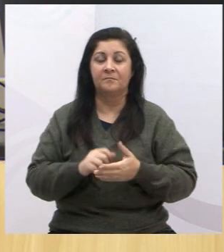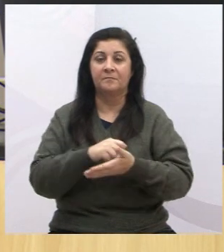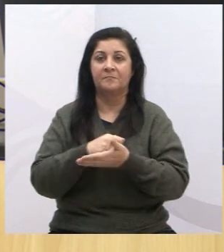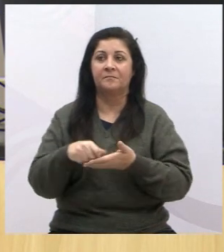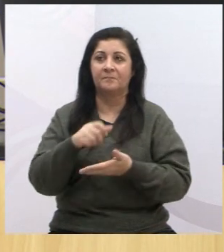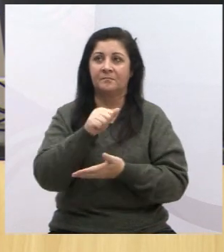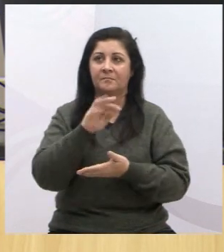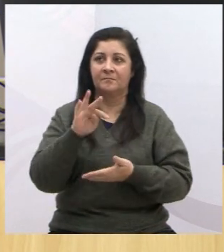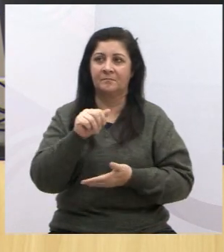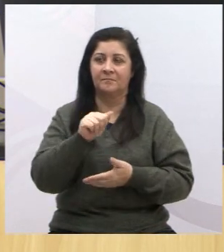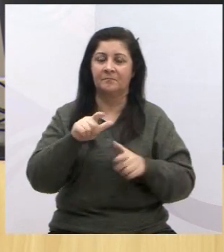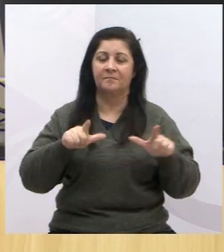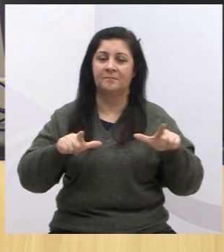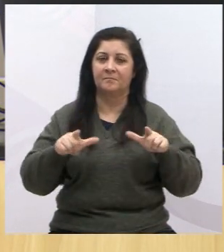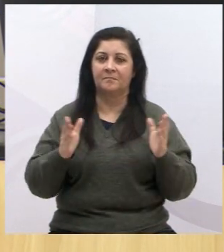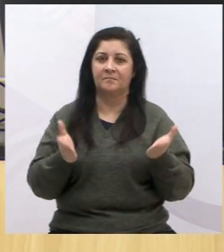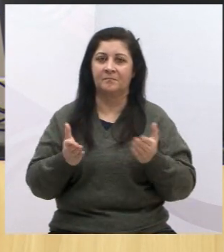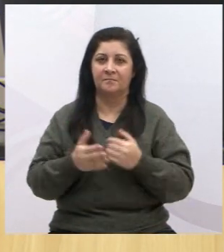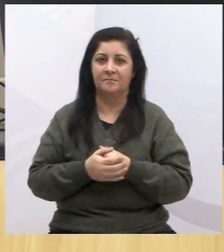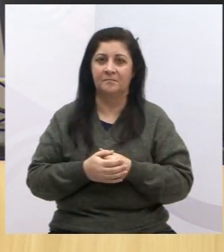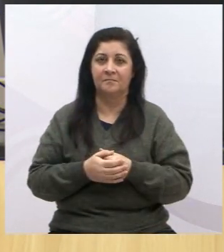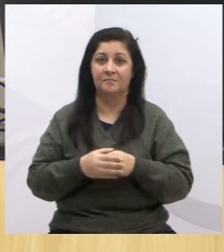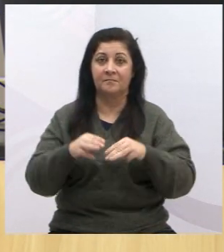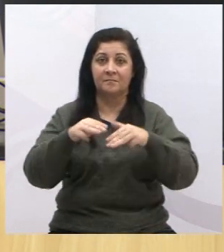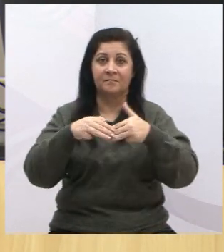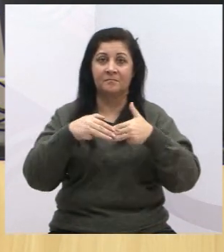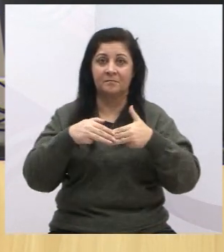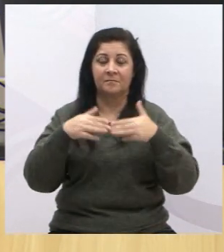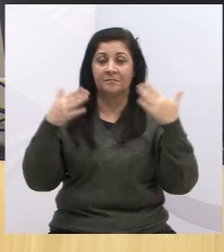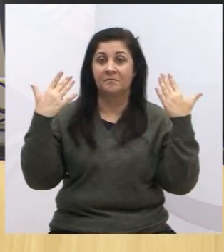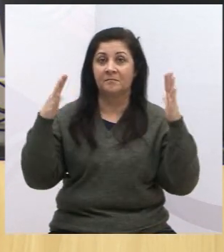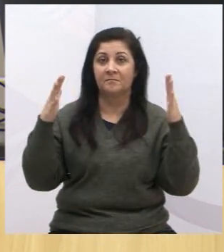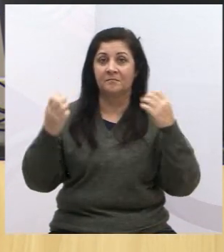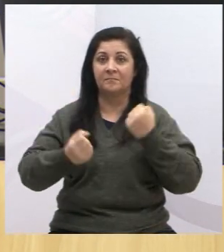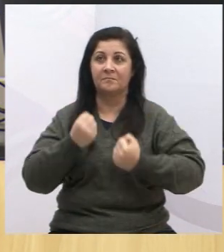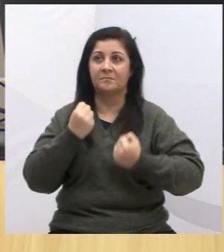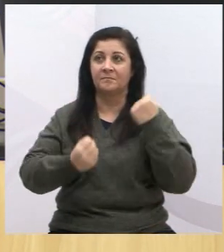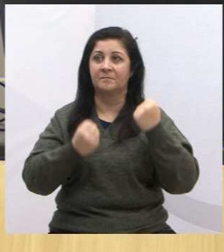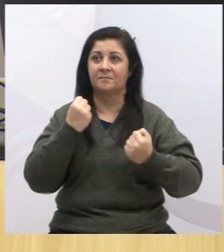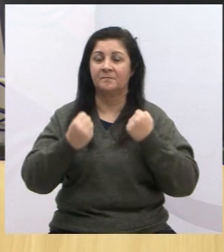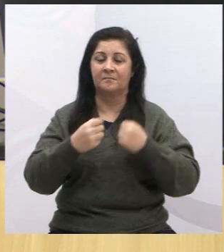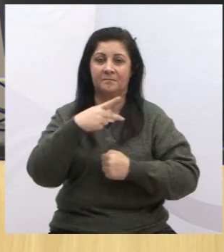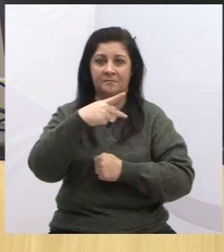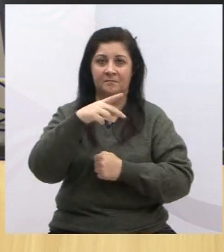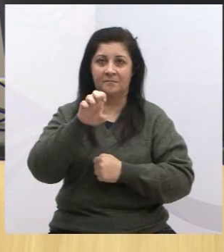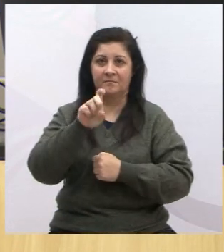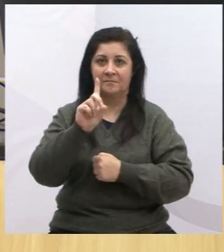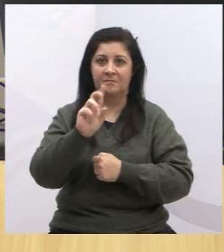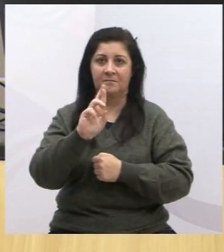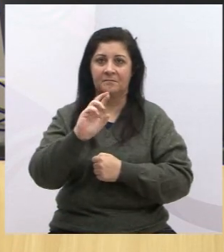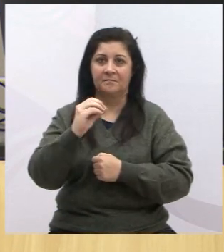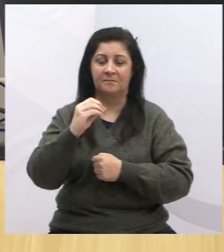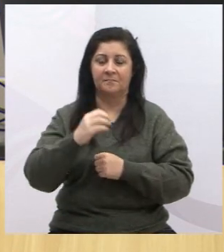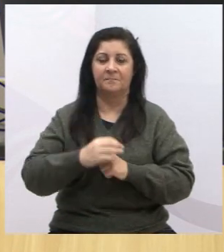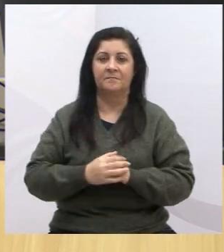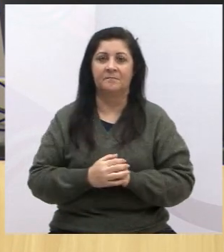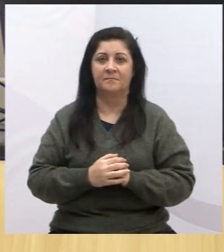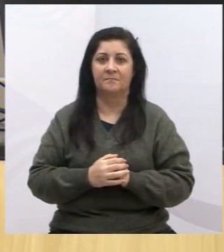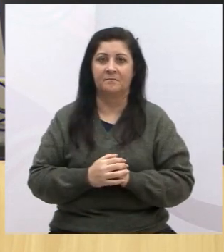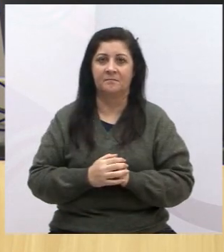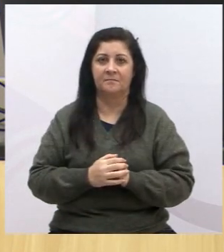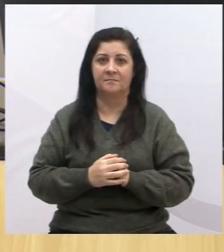constatado na ata do trabalho dessa sessão o registro da moção congratulatória ao atleta Pedro Ramon Amarillo,